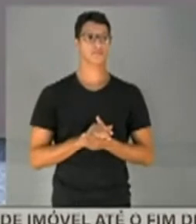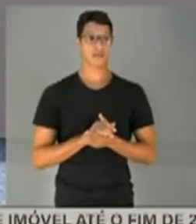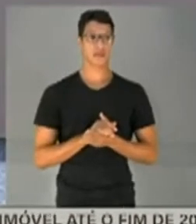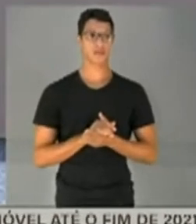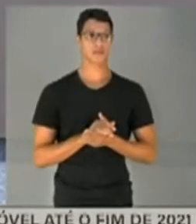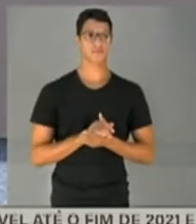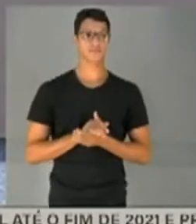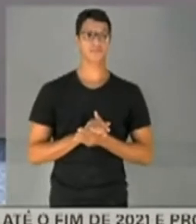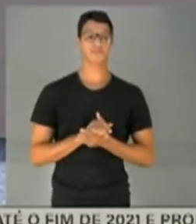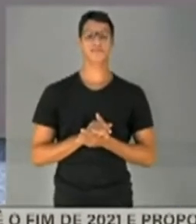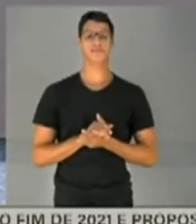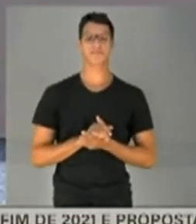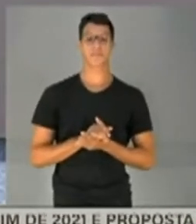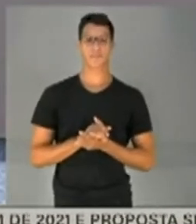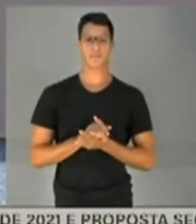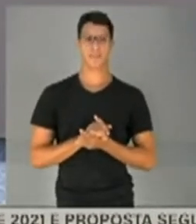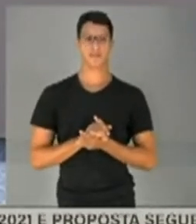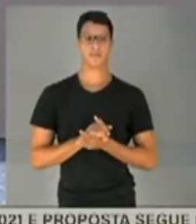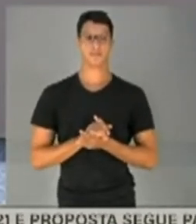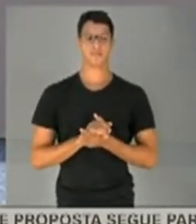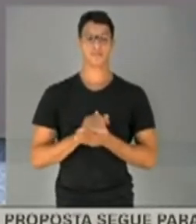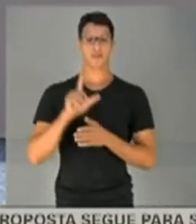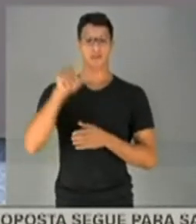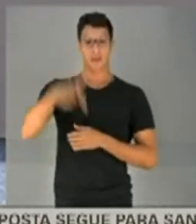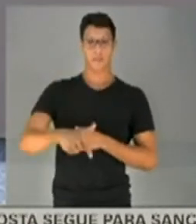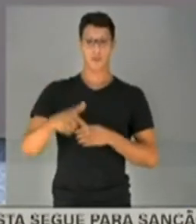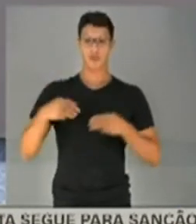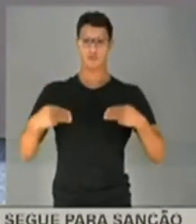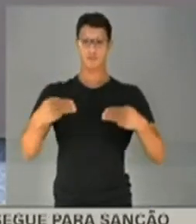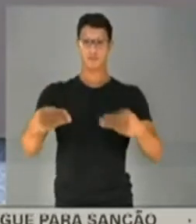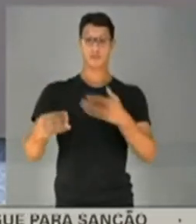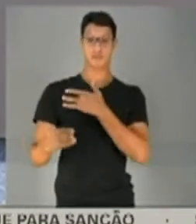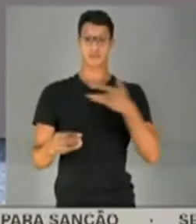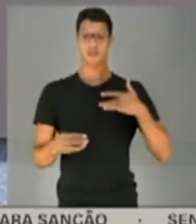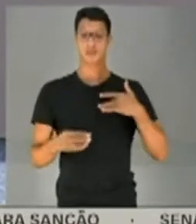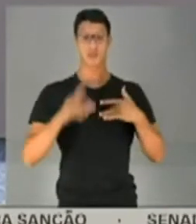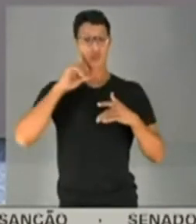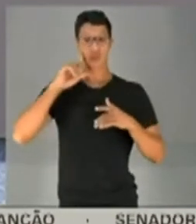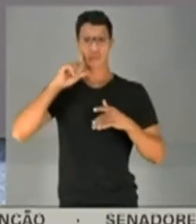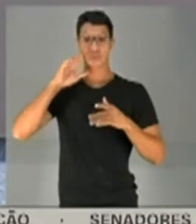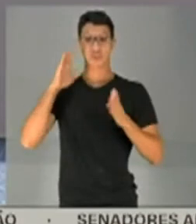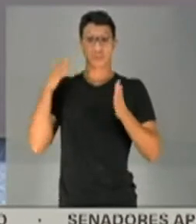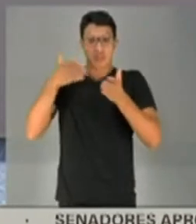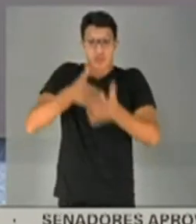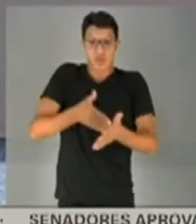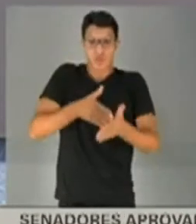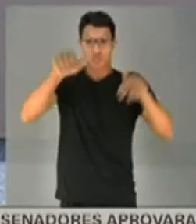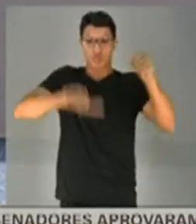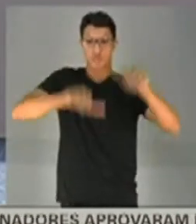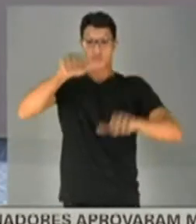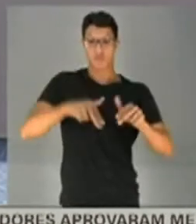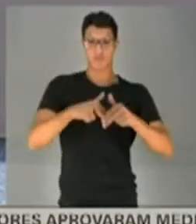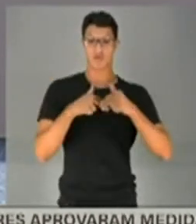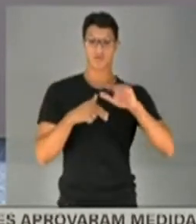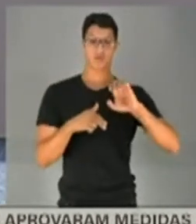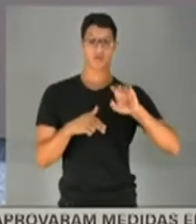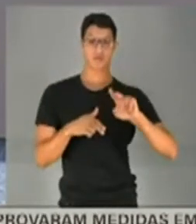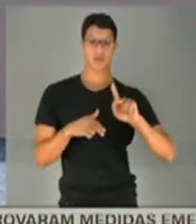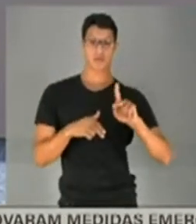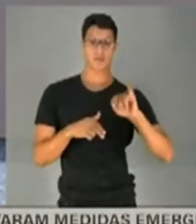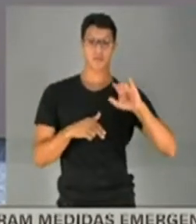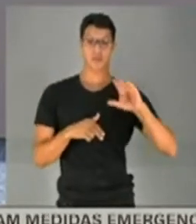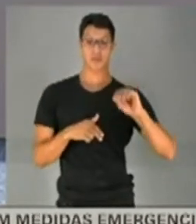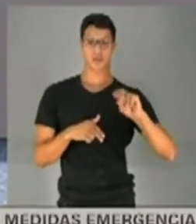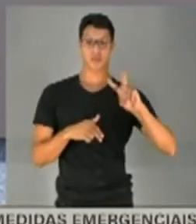depois, pouco tempo depois, o Ministério da Saúde decidiu interromper o monitoramento por meio do EpiCovid, sem